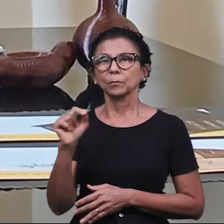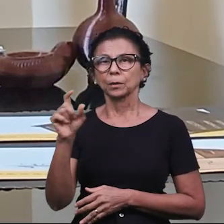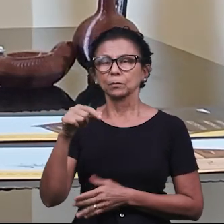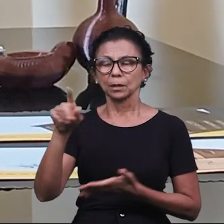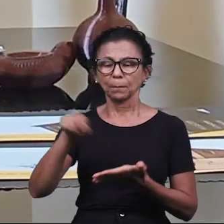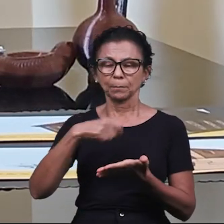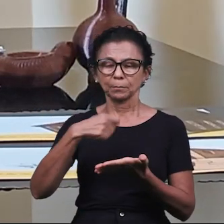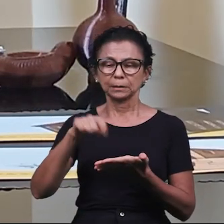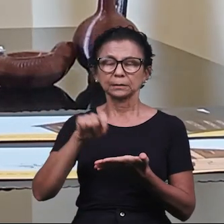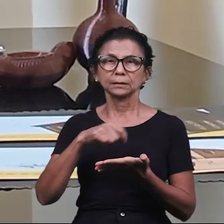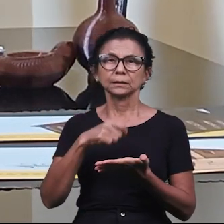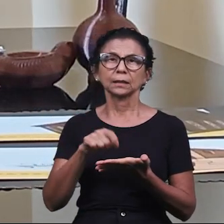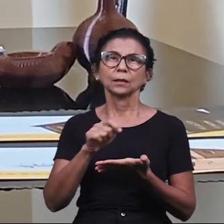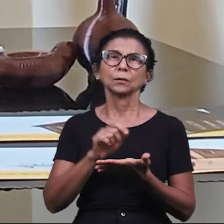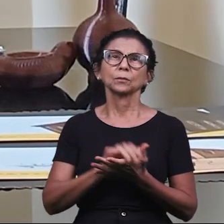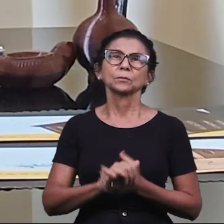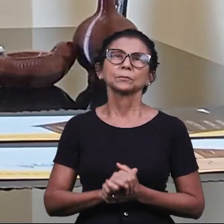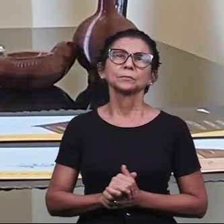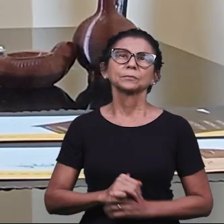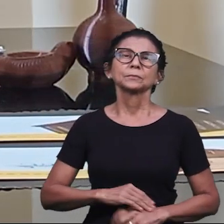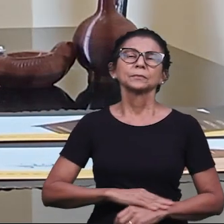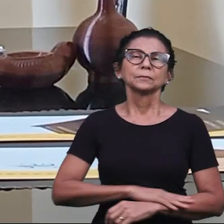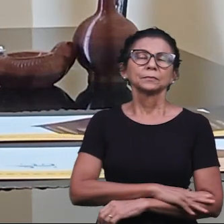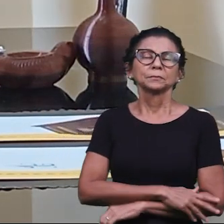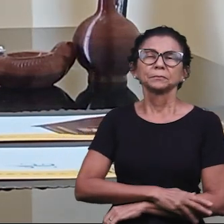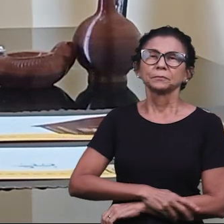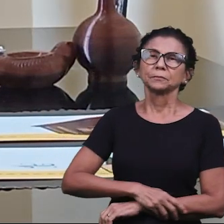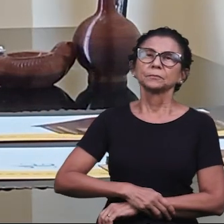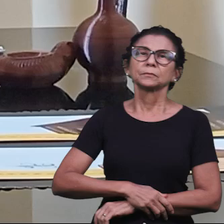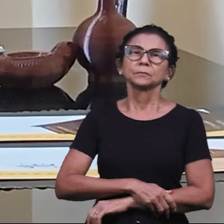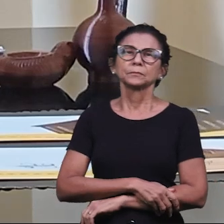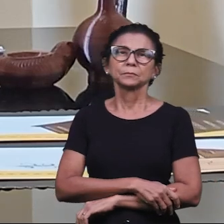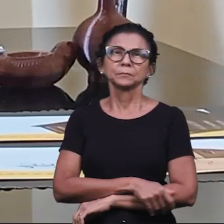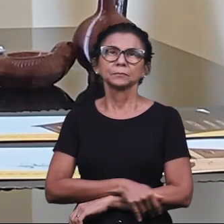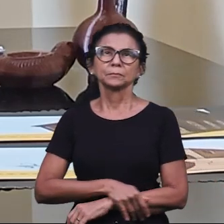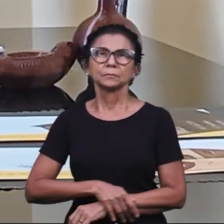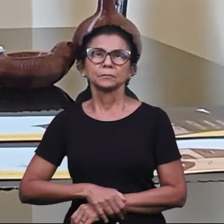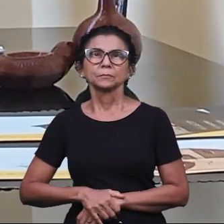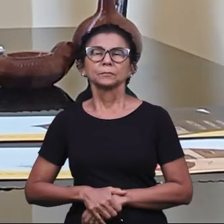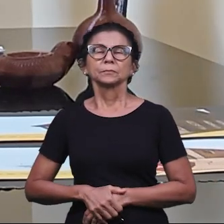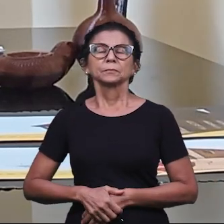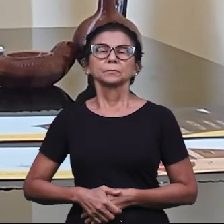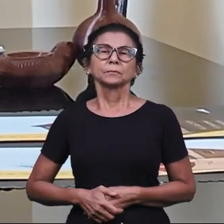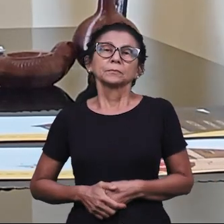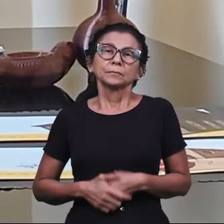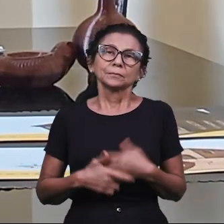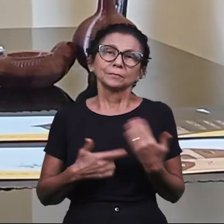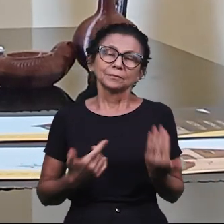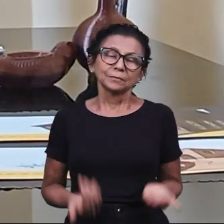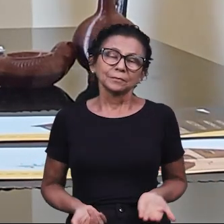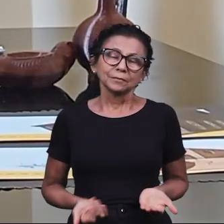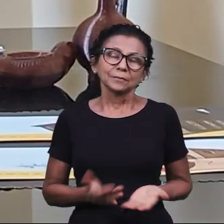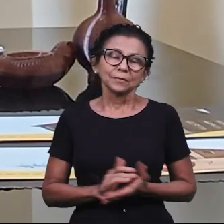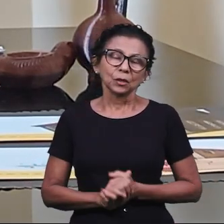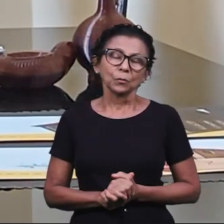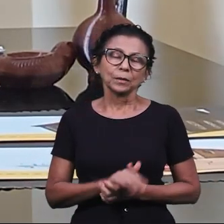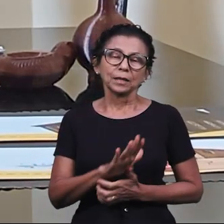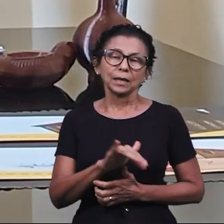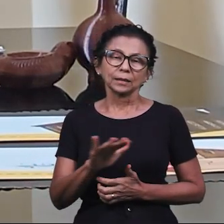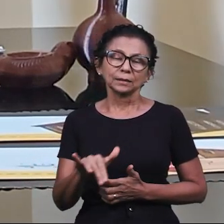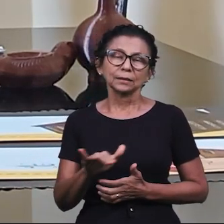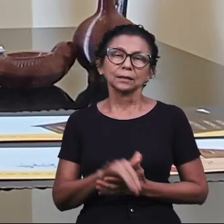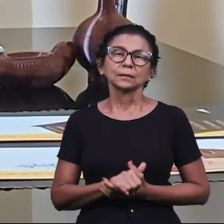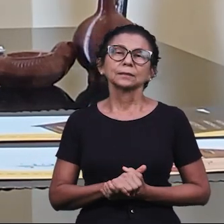fez todo o diferencial na aula para a criança. Então o Senhor, Ele é maravilhoso até para nos revelar como